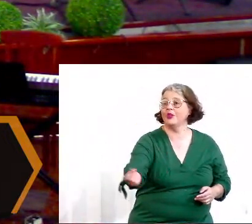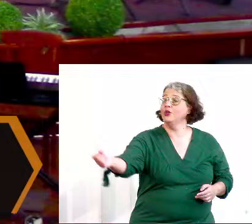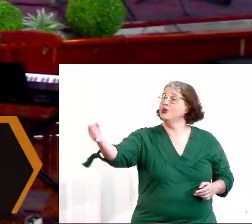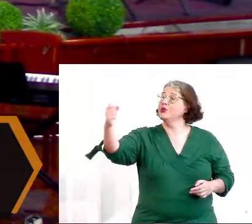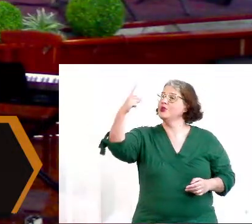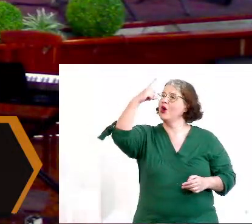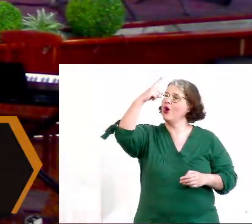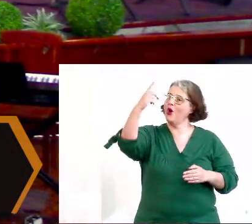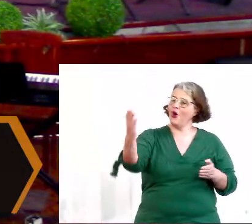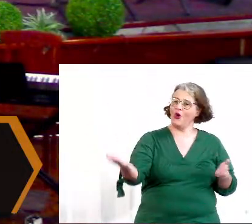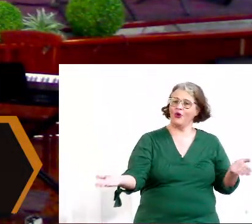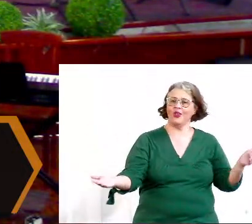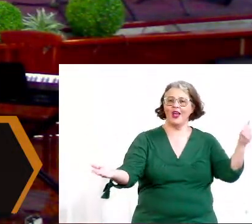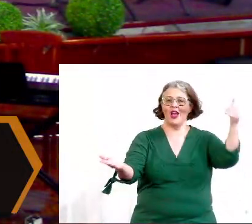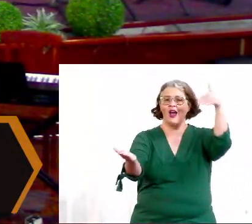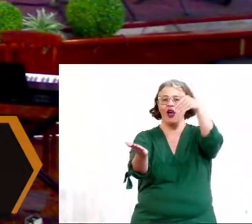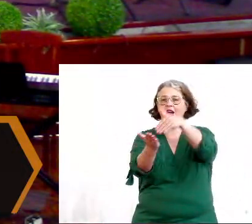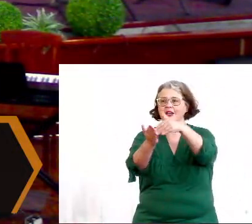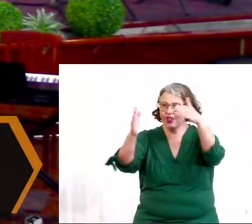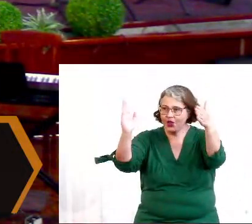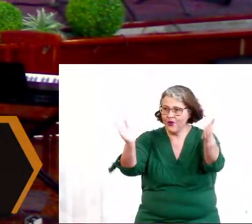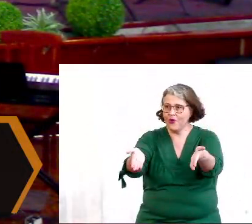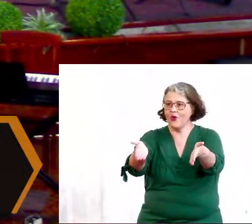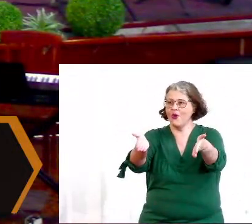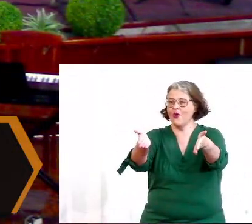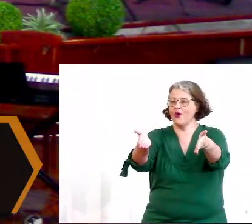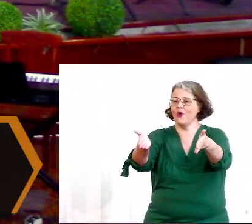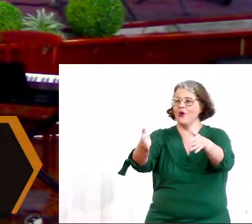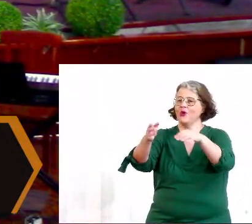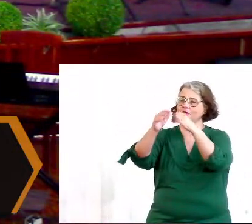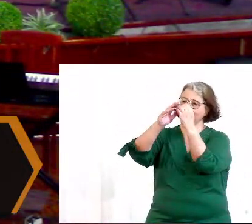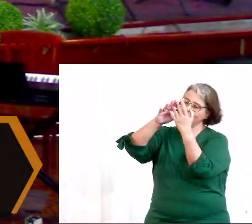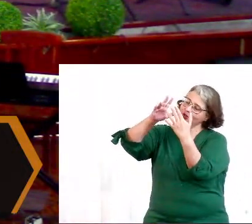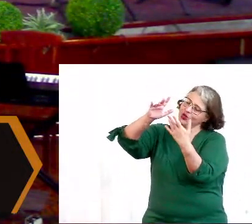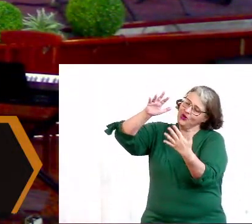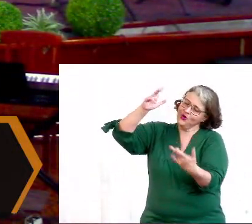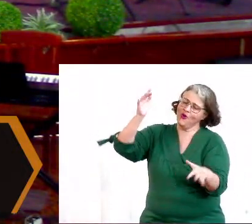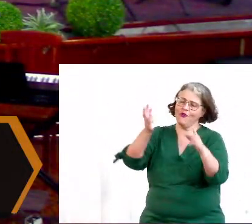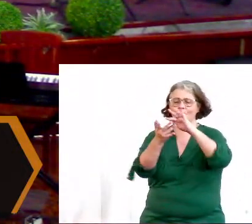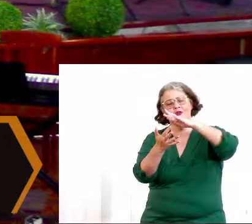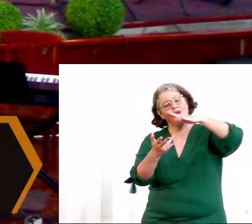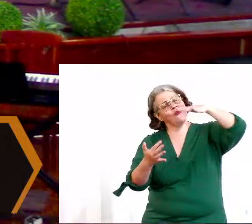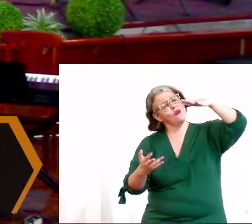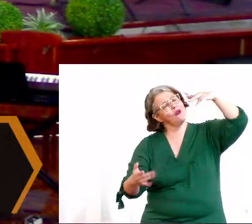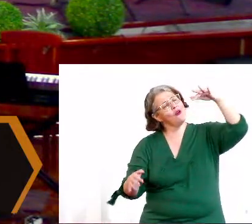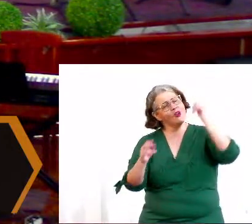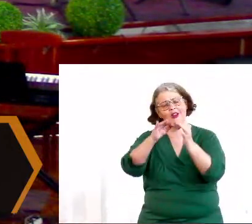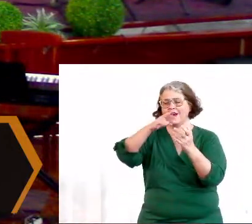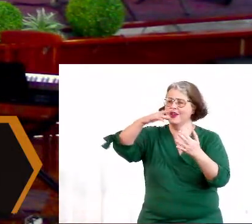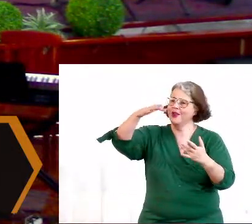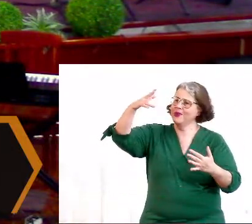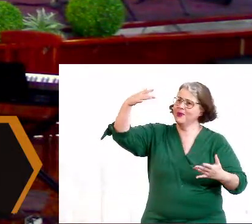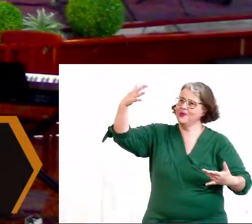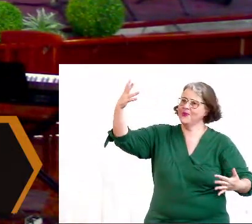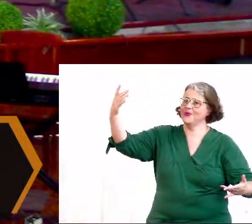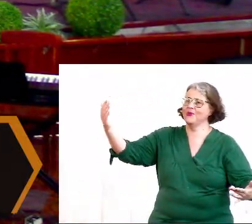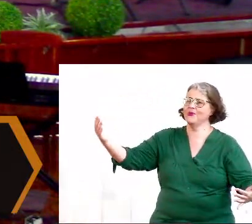luz, sol que até hoje com fulgor